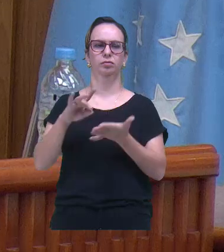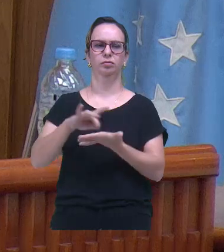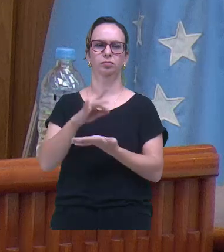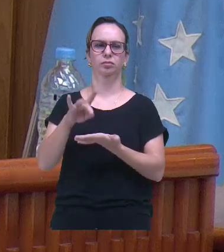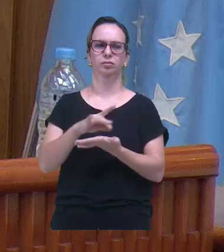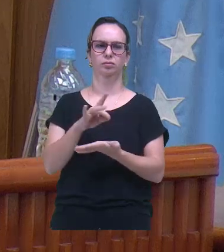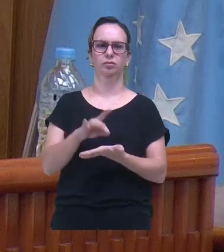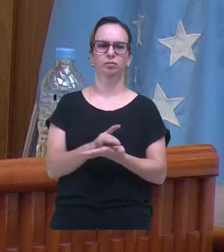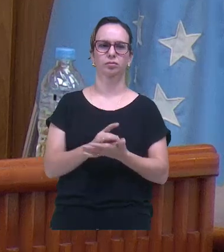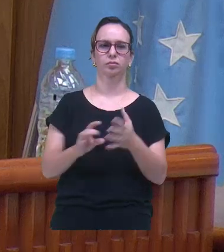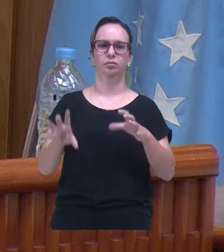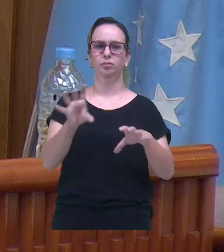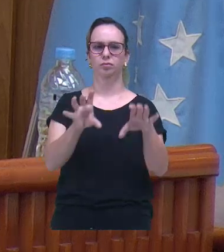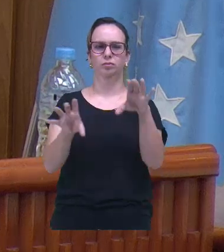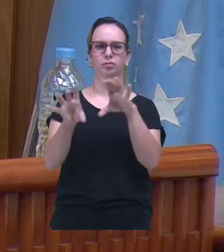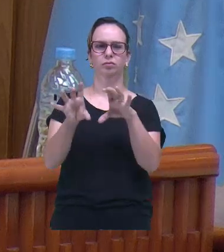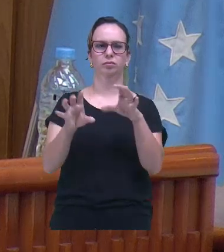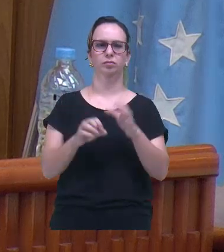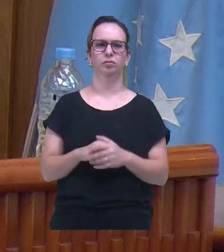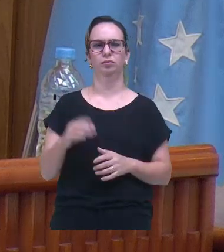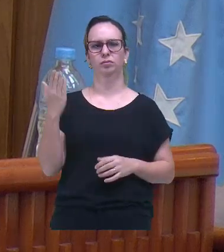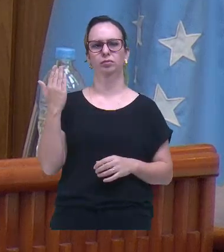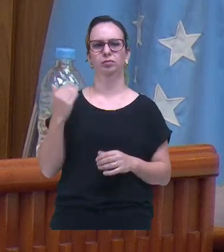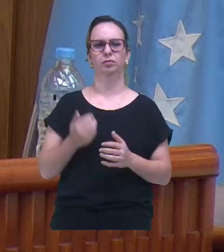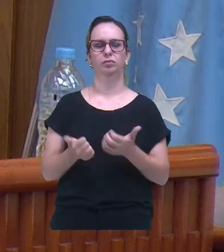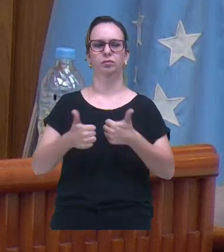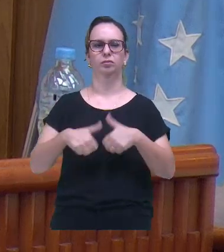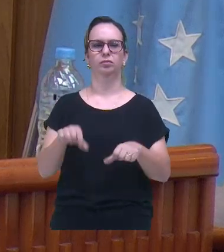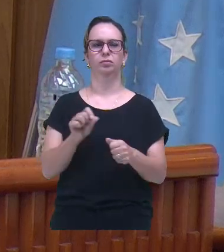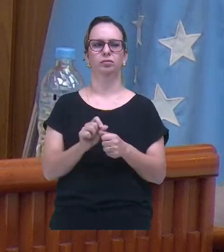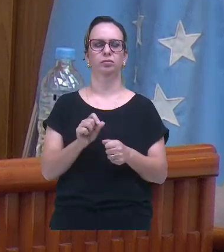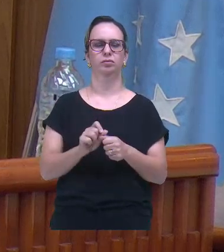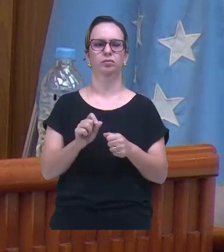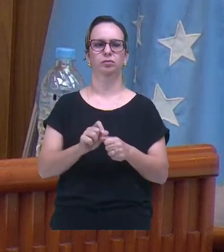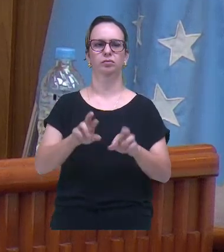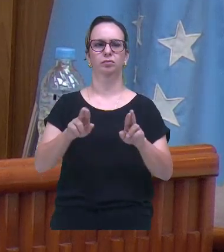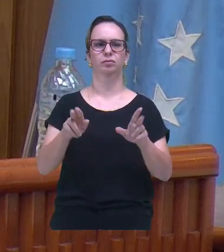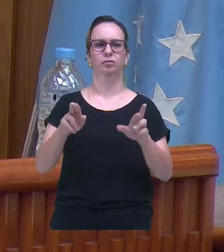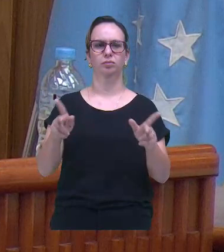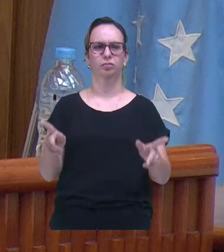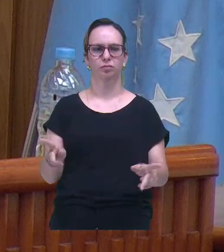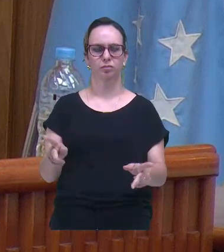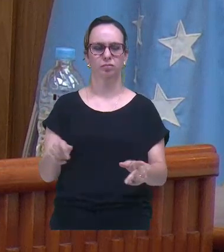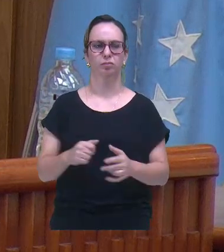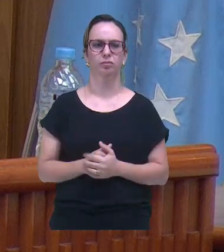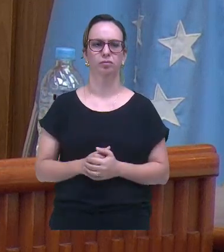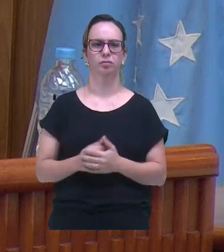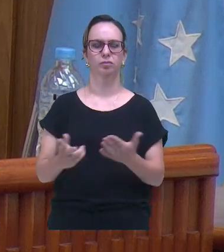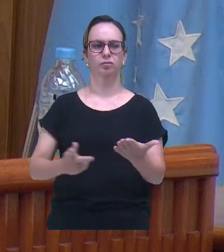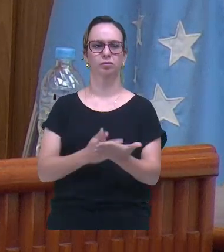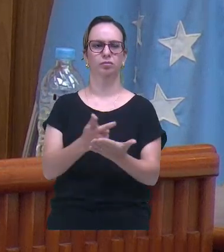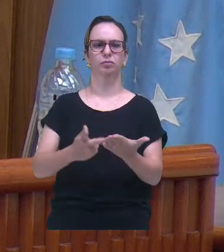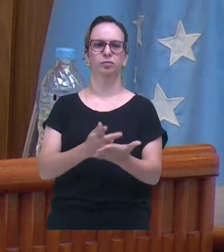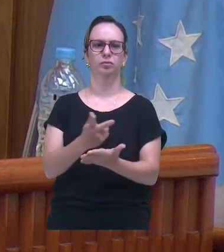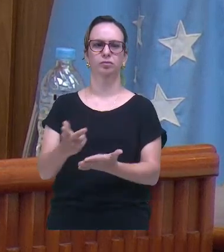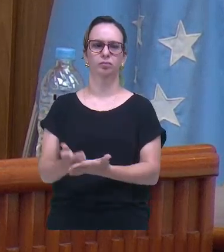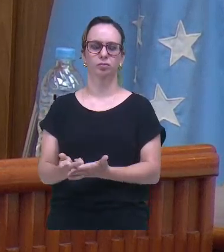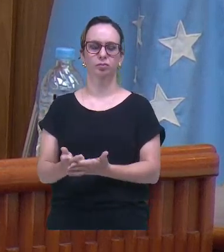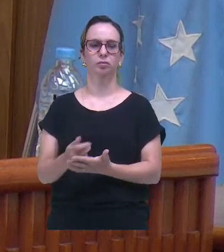organizada. Desde então, são travadas diversas lutas que buscam aprimorar o